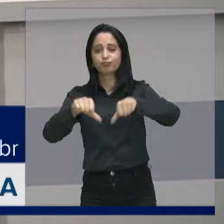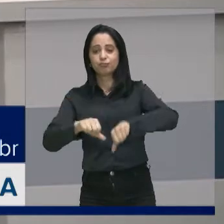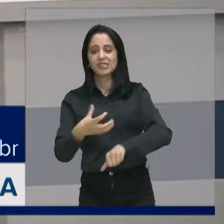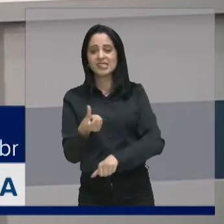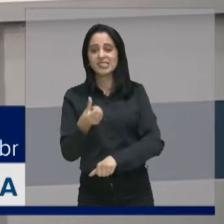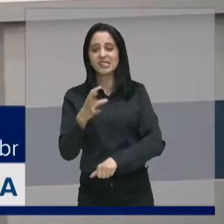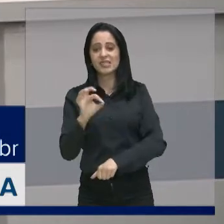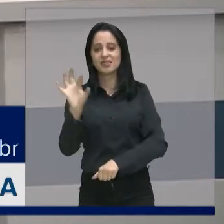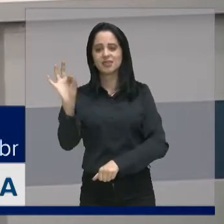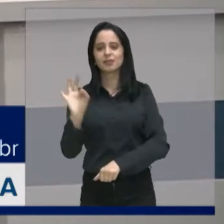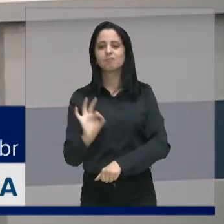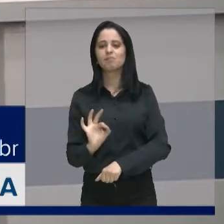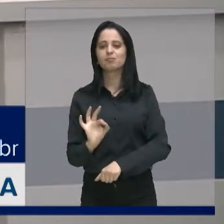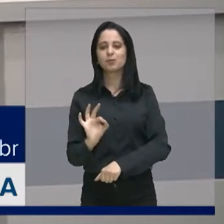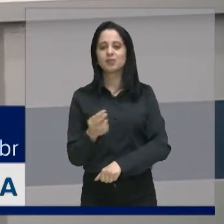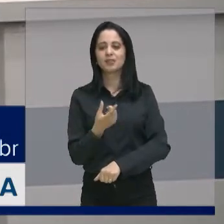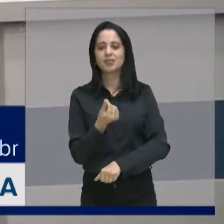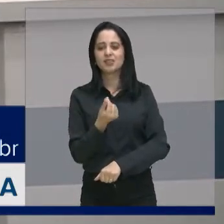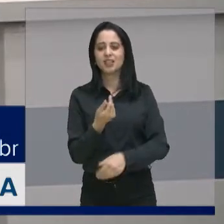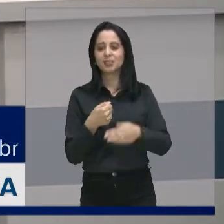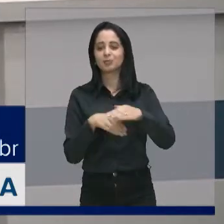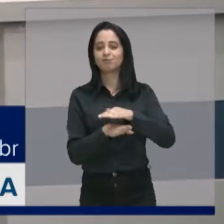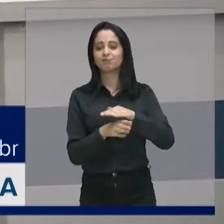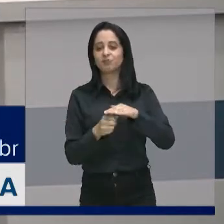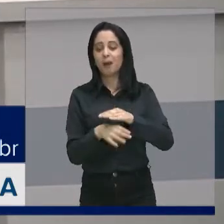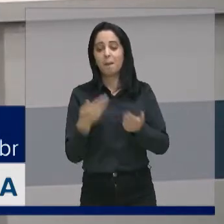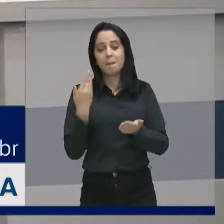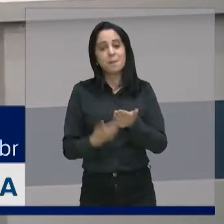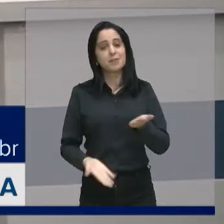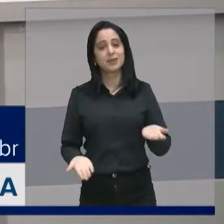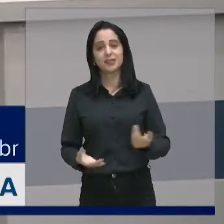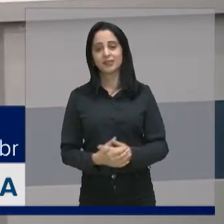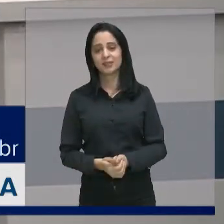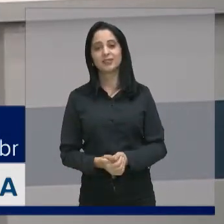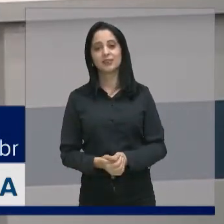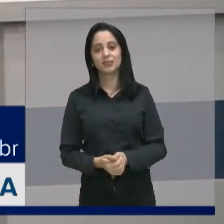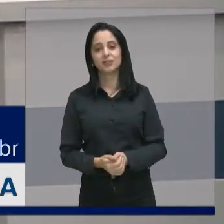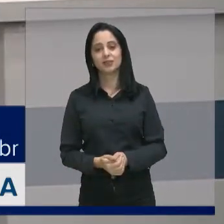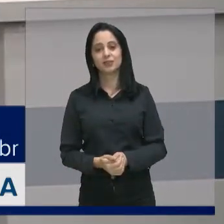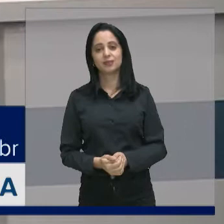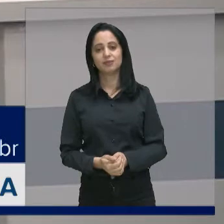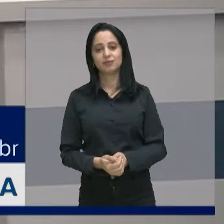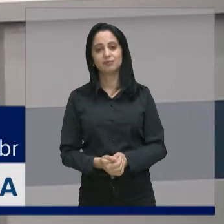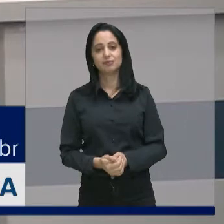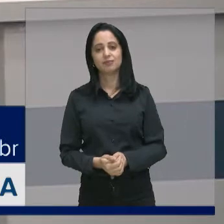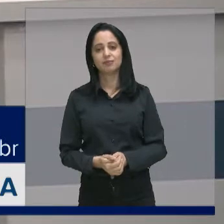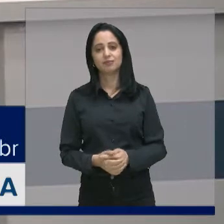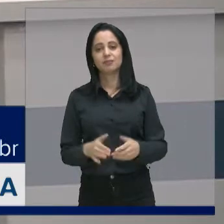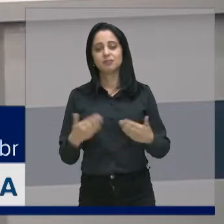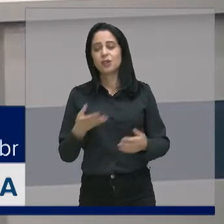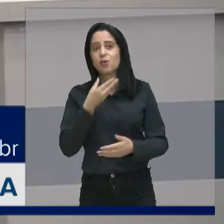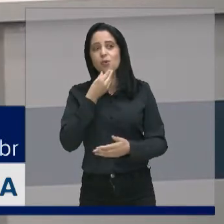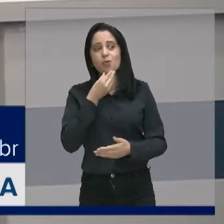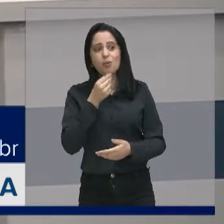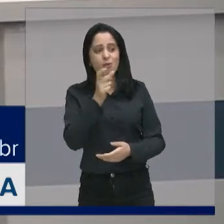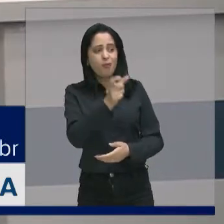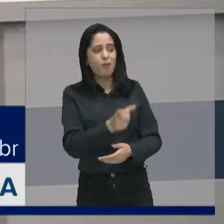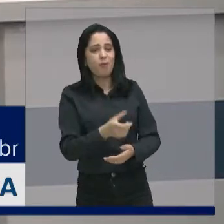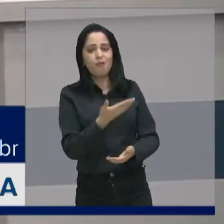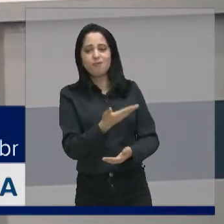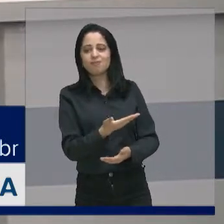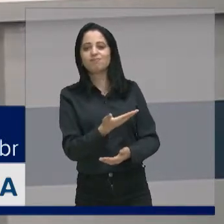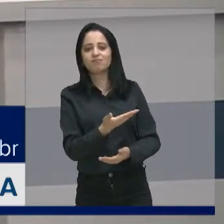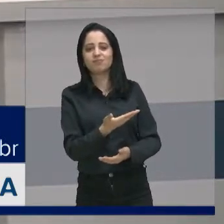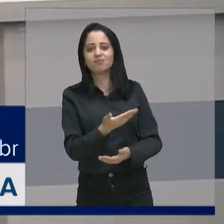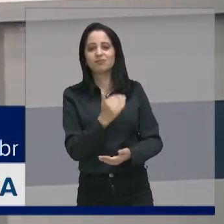corte da sua verba. E, em vez de um senhor desse NARP, que